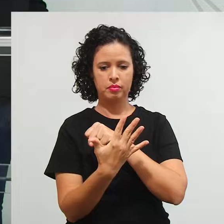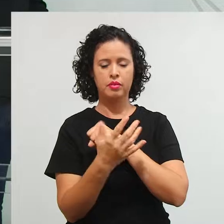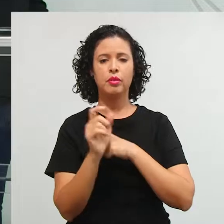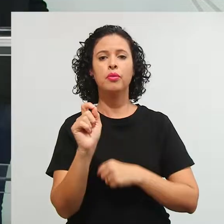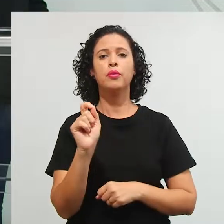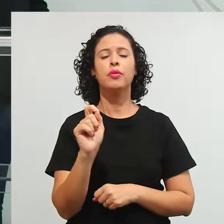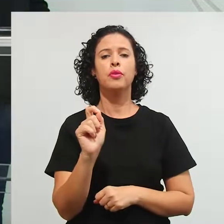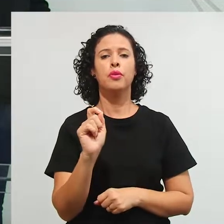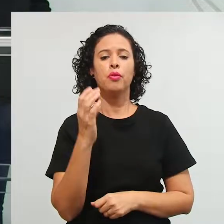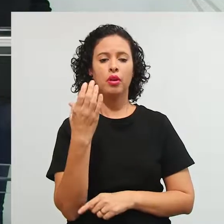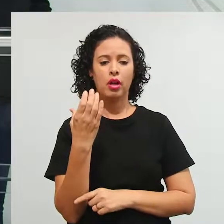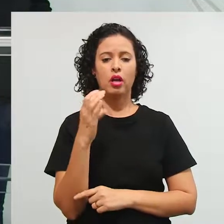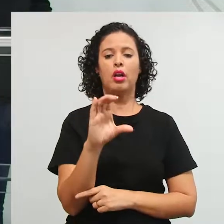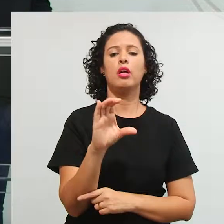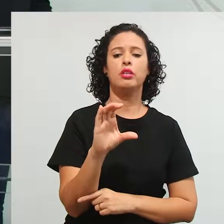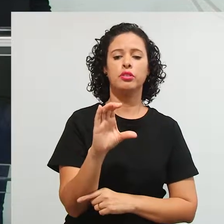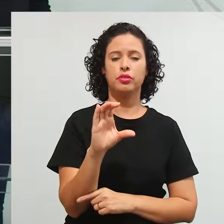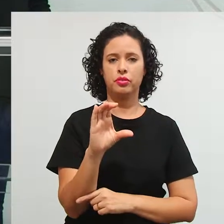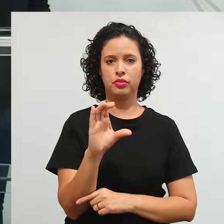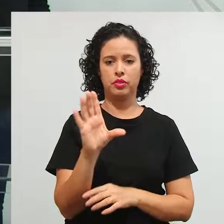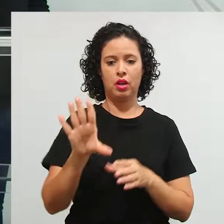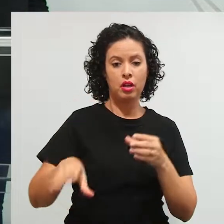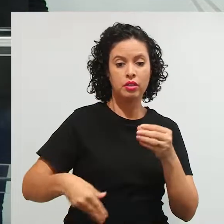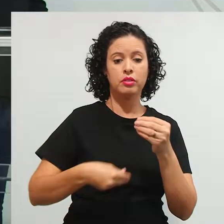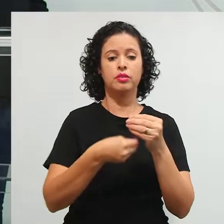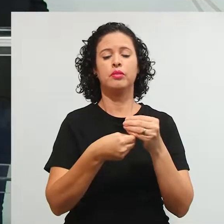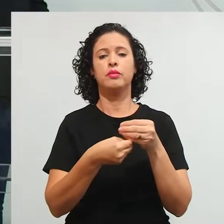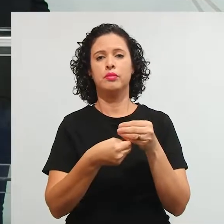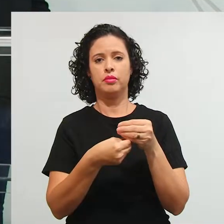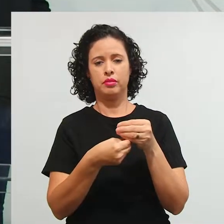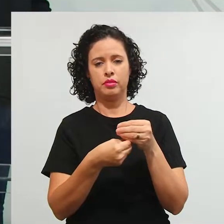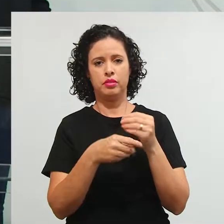o crédito adicional